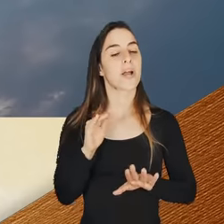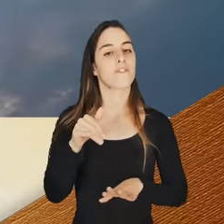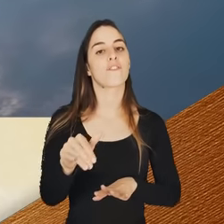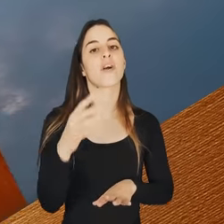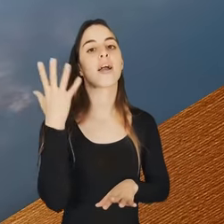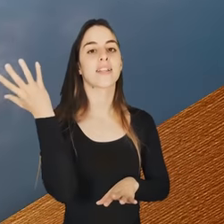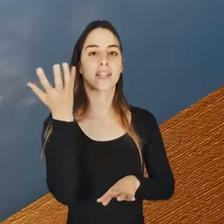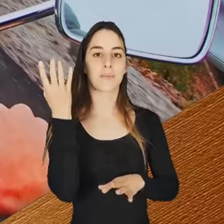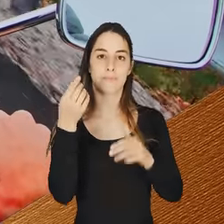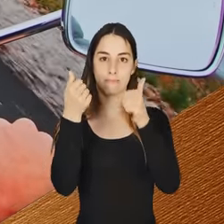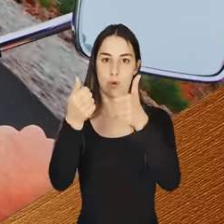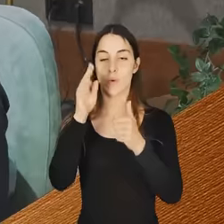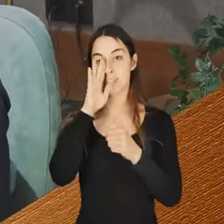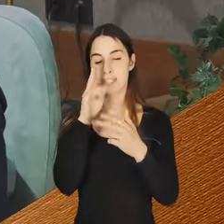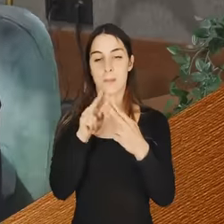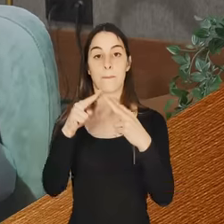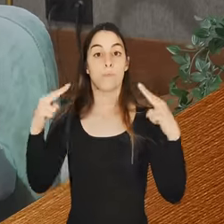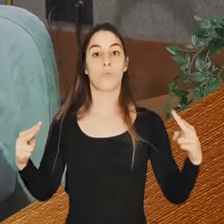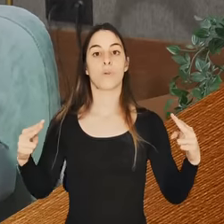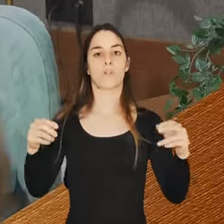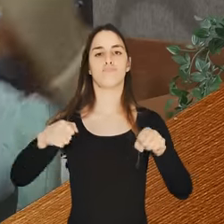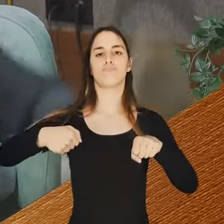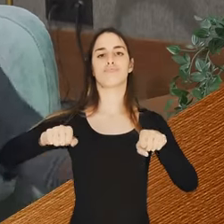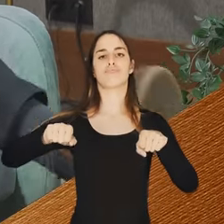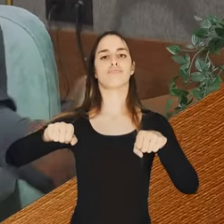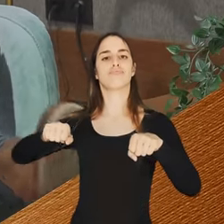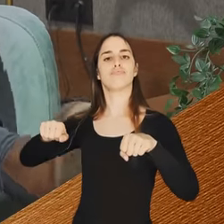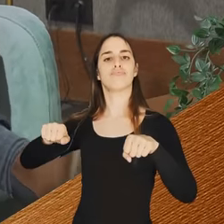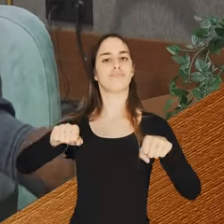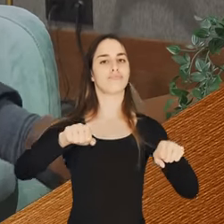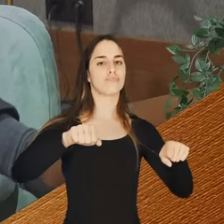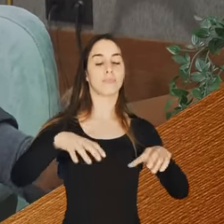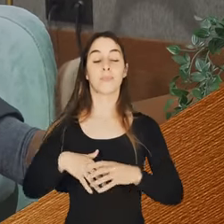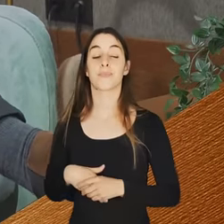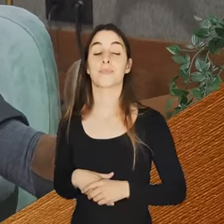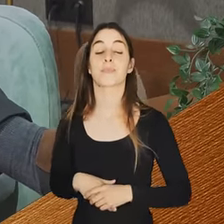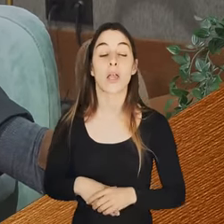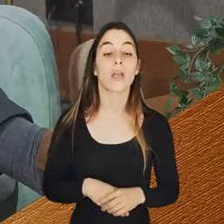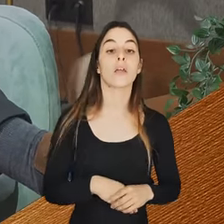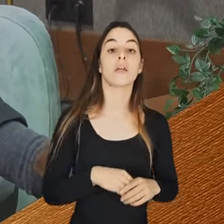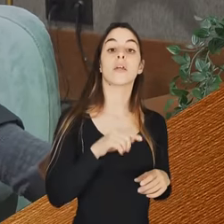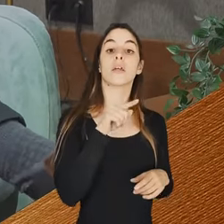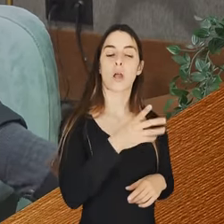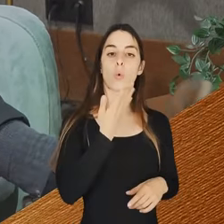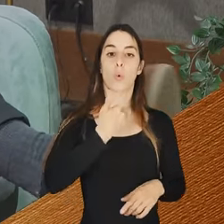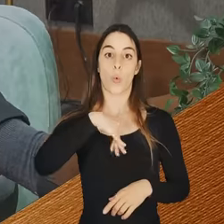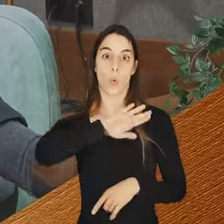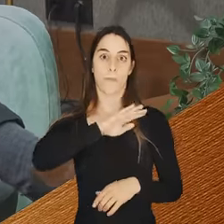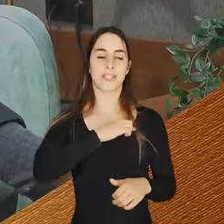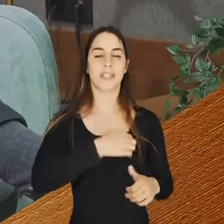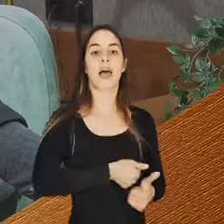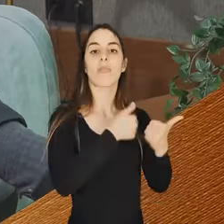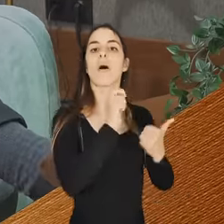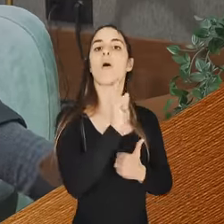atravessar a Ponte de Mota. Ainda bem, portanto. E Coimbra, o que